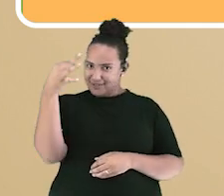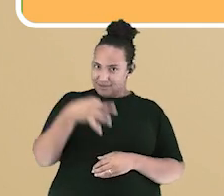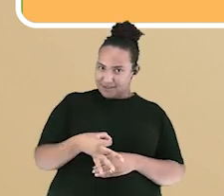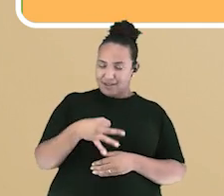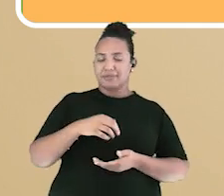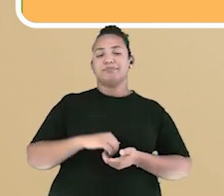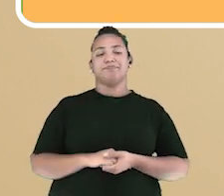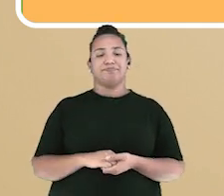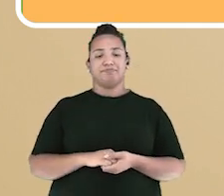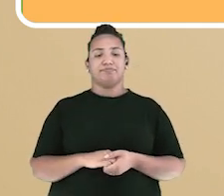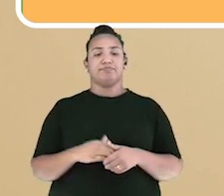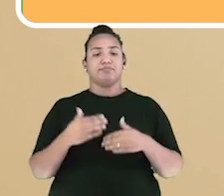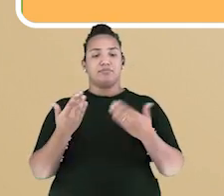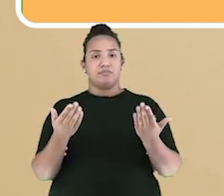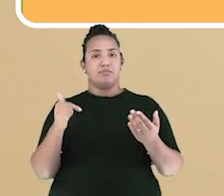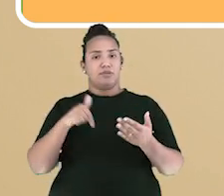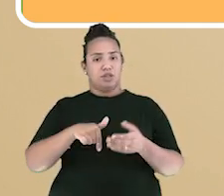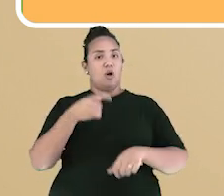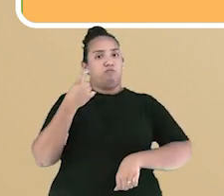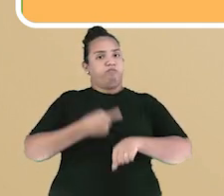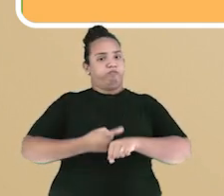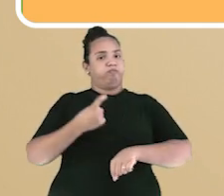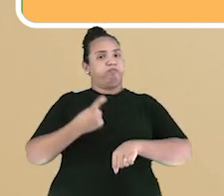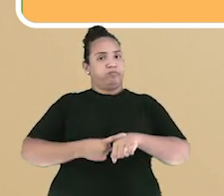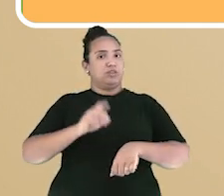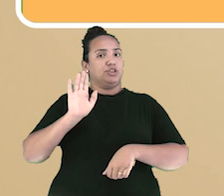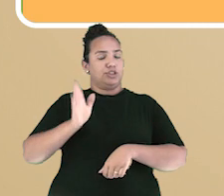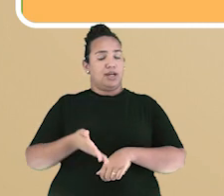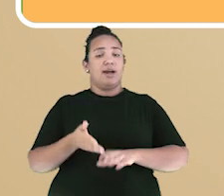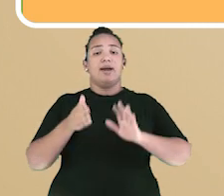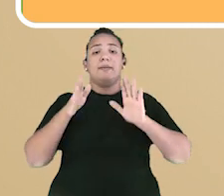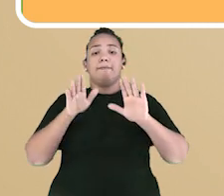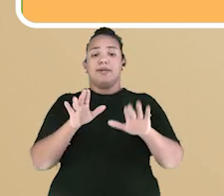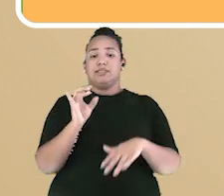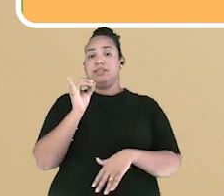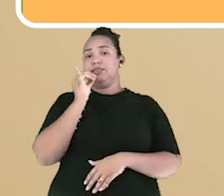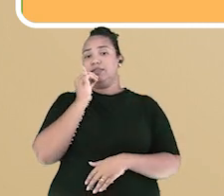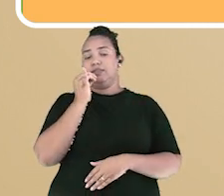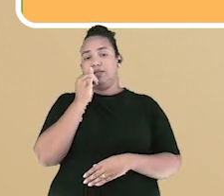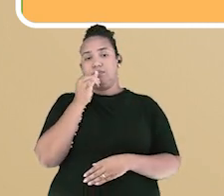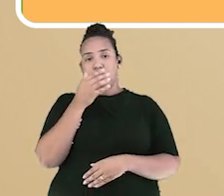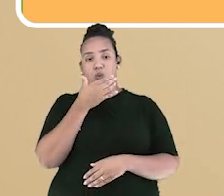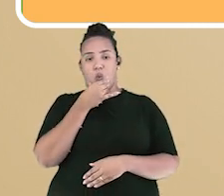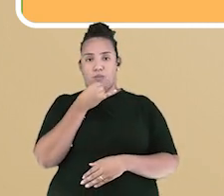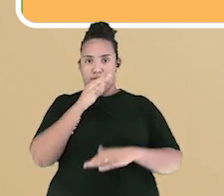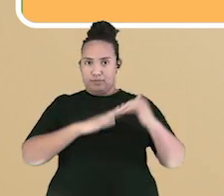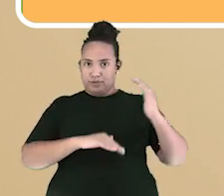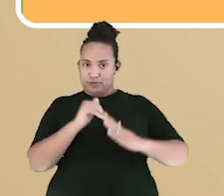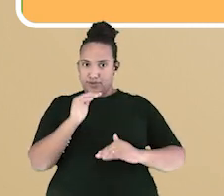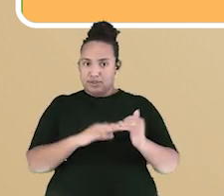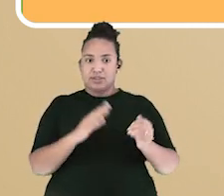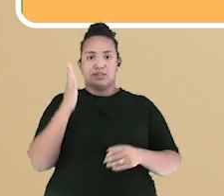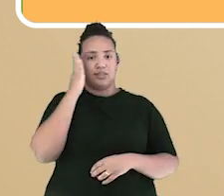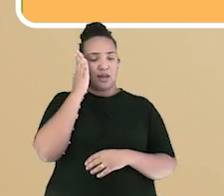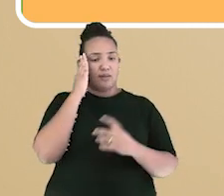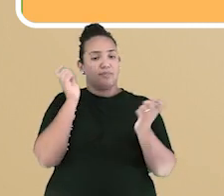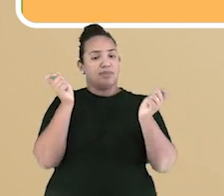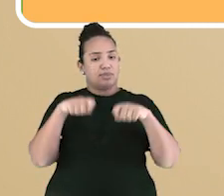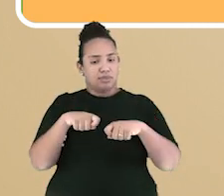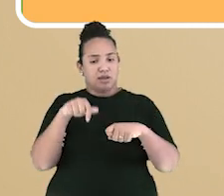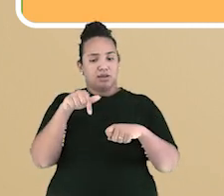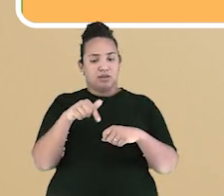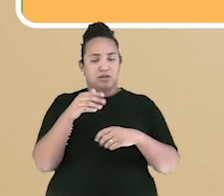Certo. Por si só, o concreto já é bem resistente ao fim do processo. No entanto, o pedreiro sabe que ainda é possível reforçar a